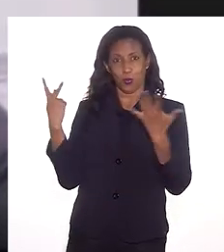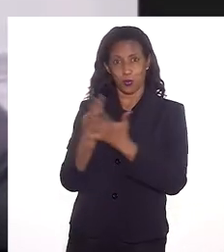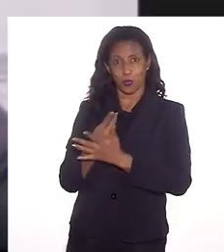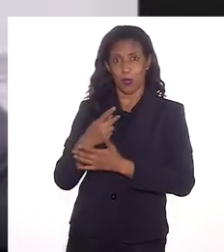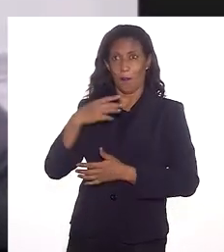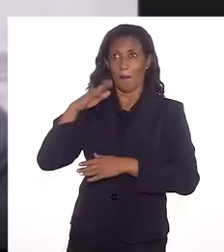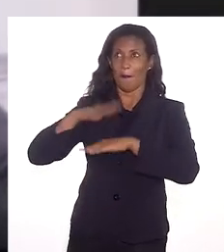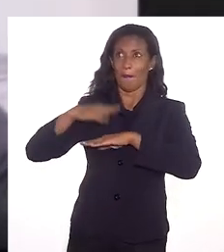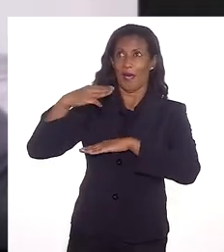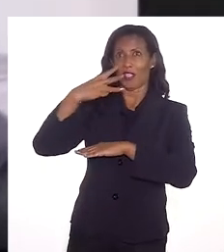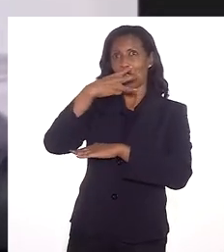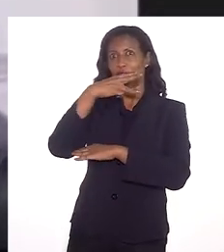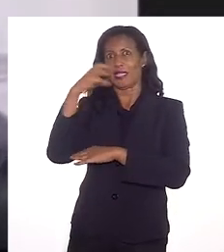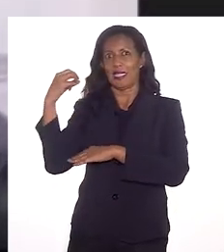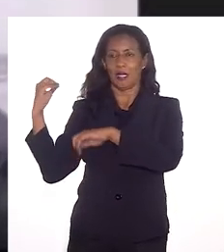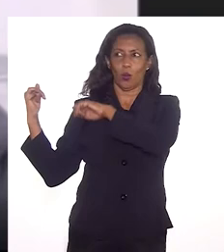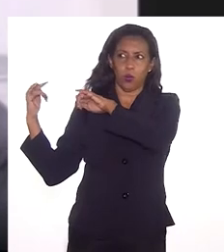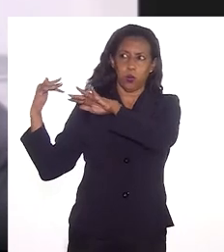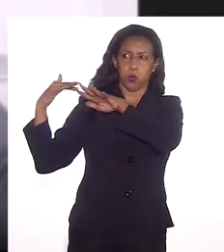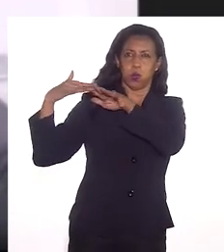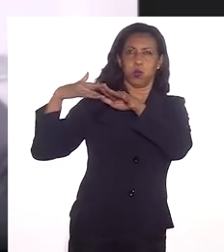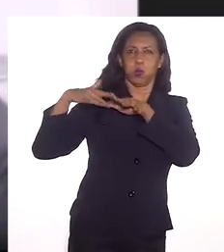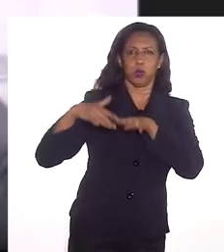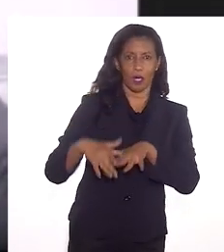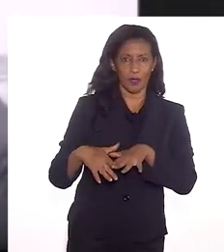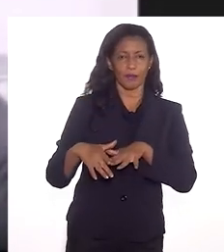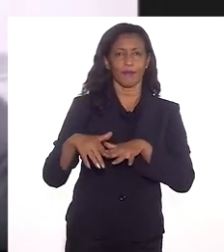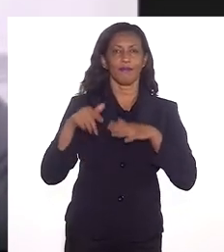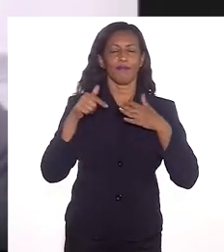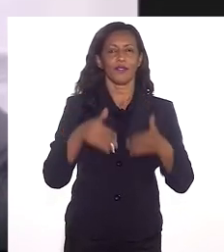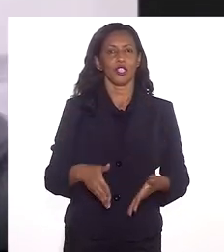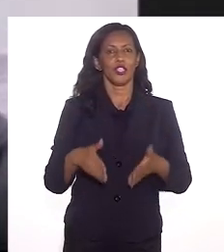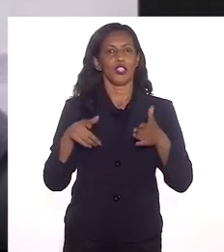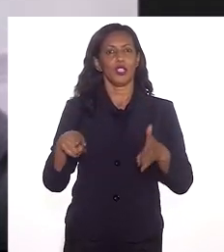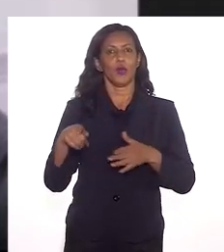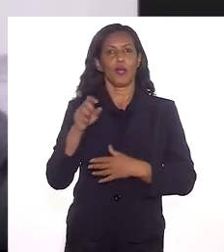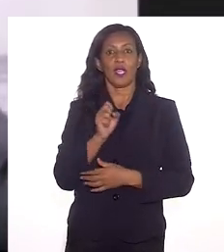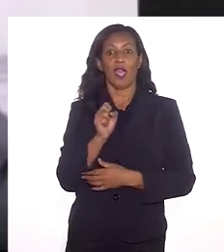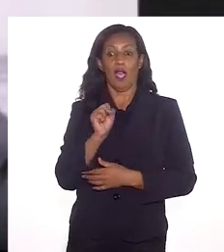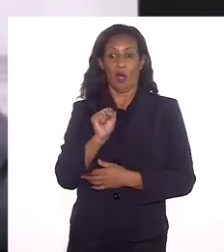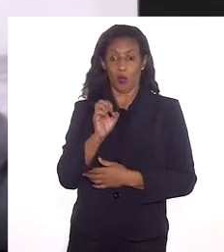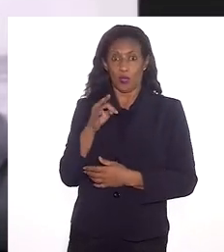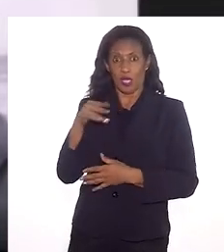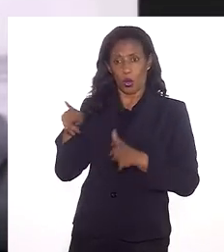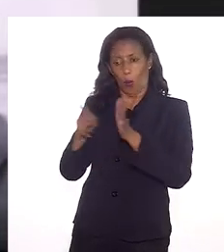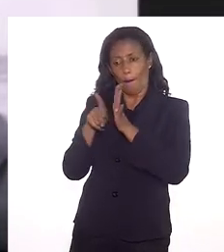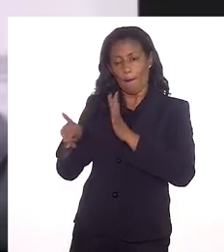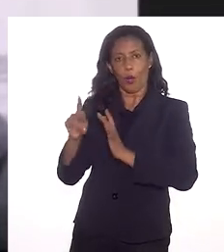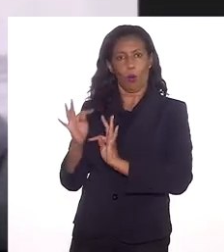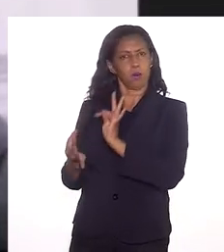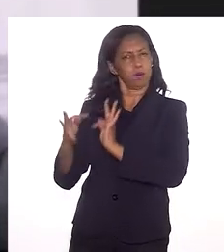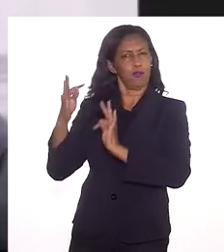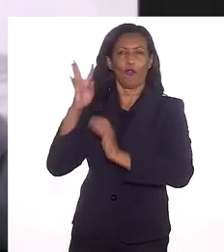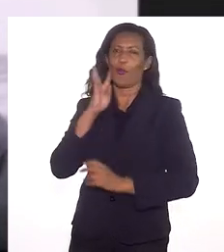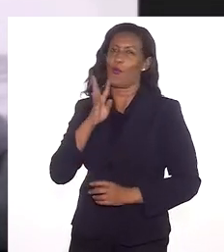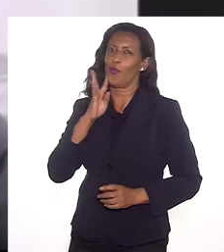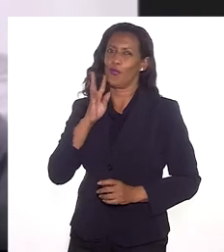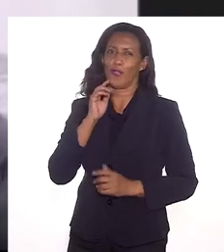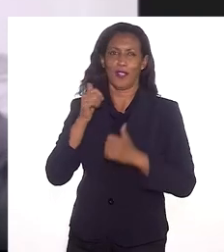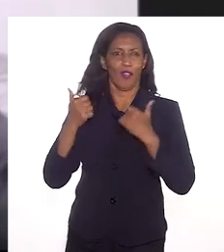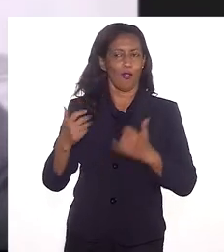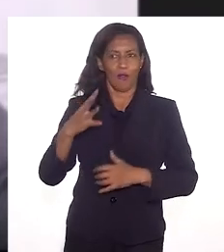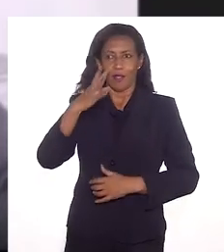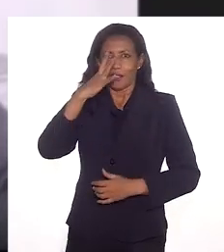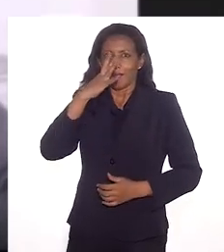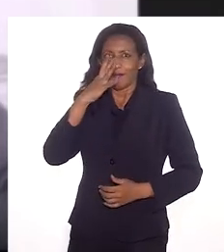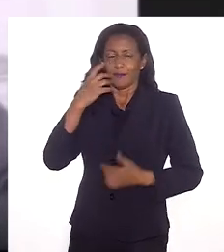evento com mais de 300 as duas ou pessoas ligadas aos setores de tecnologia então foi muito legal